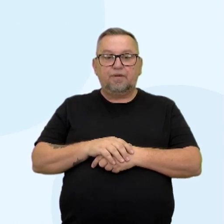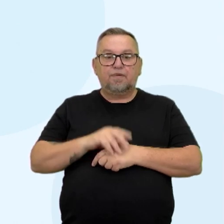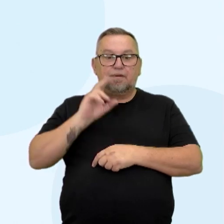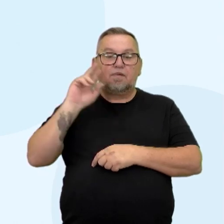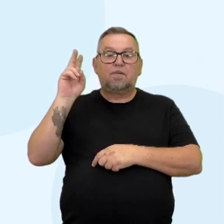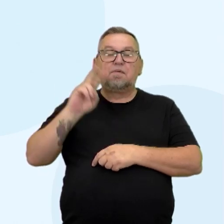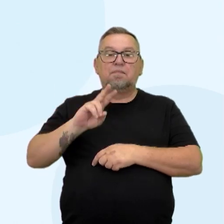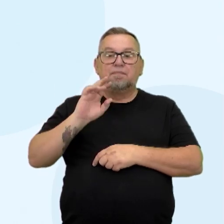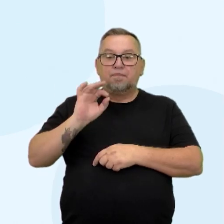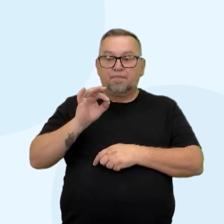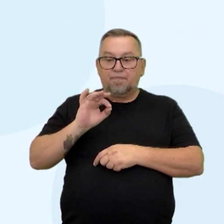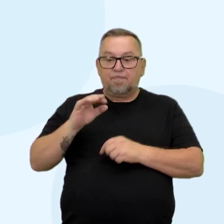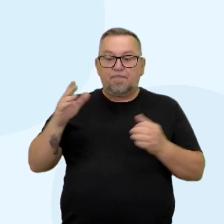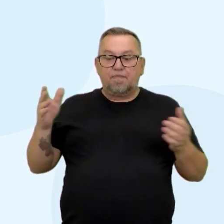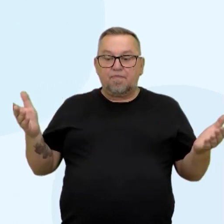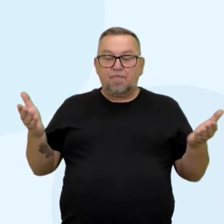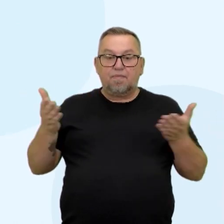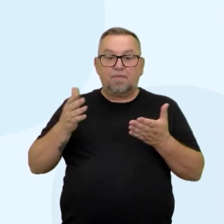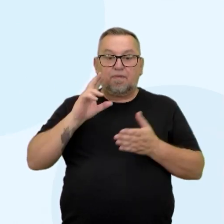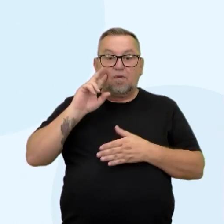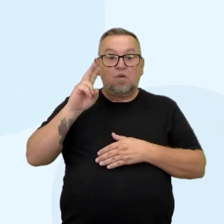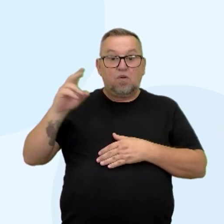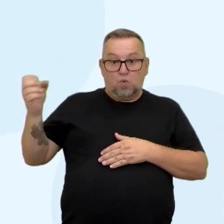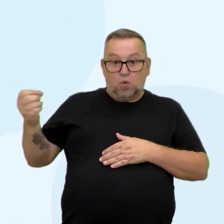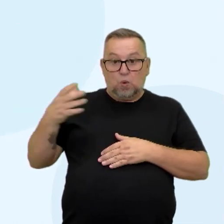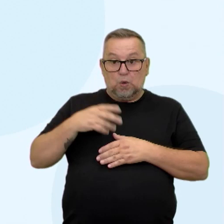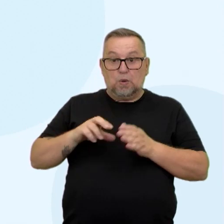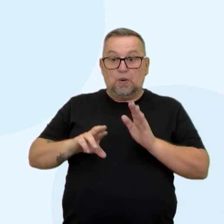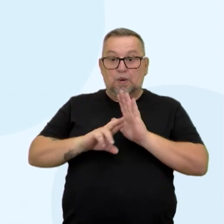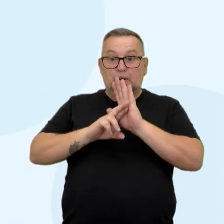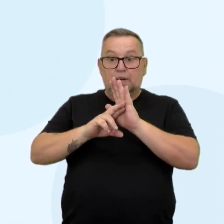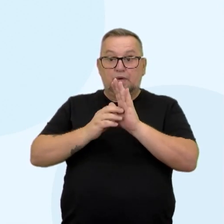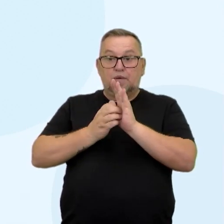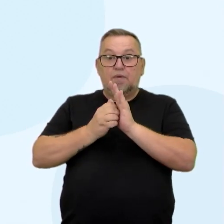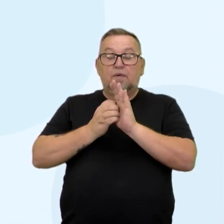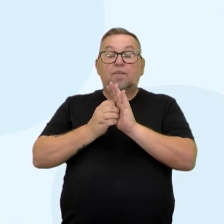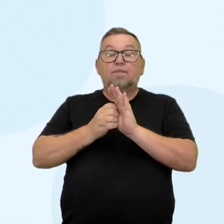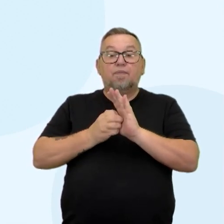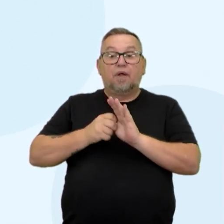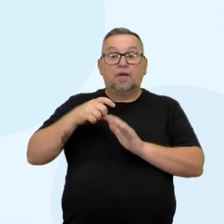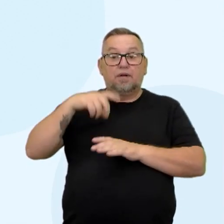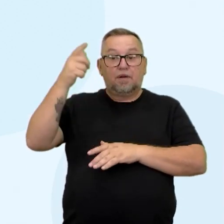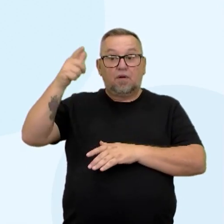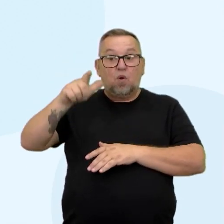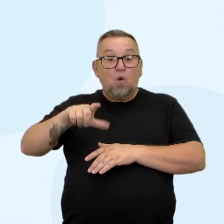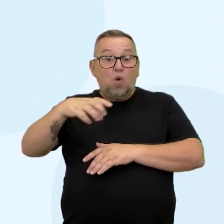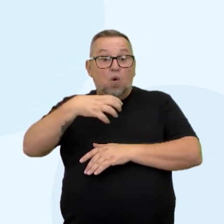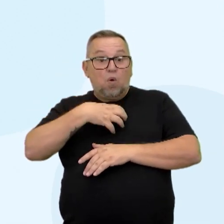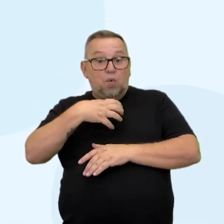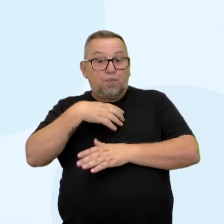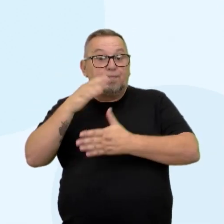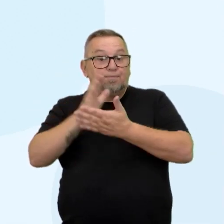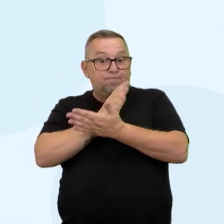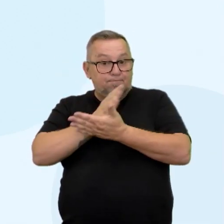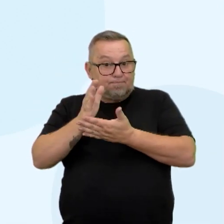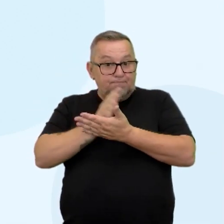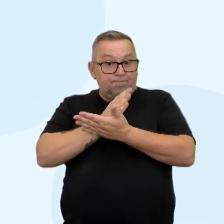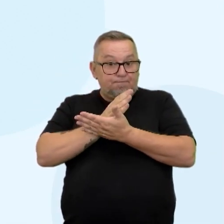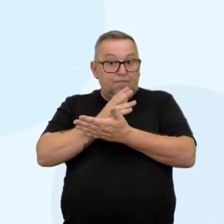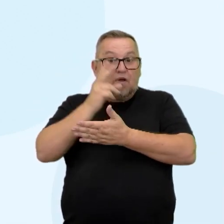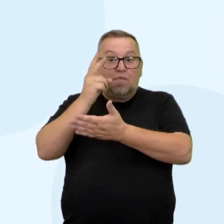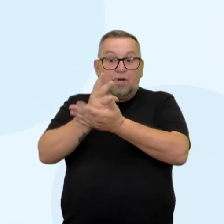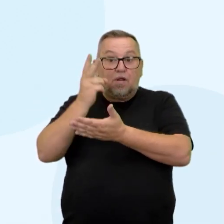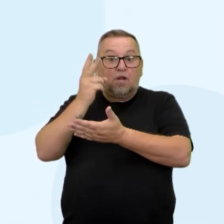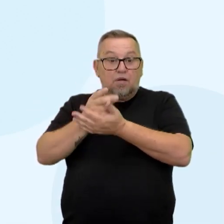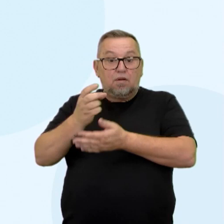Aí, muito bem. E aí, ó, observe novamente a representação. Haveria outra forma de dividir esse bolo